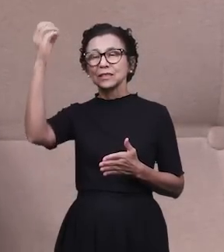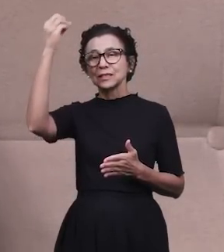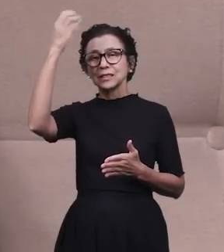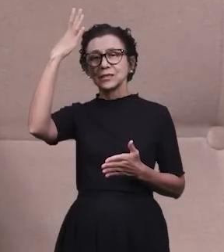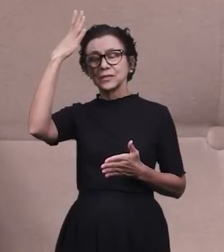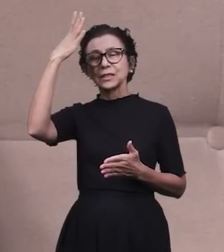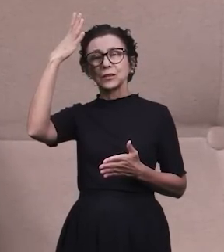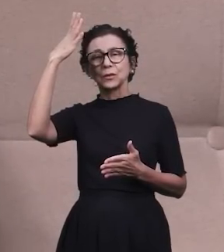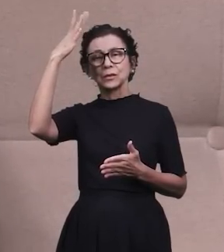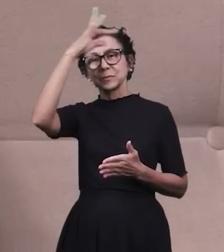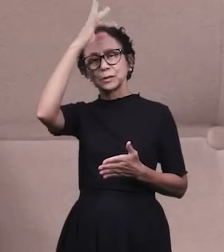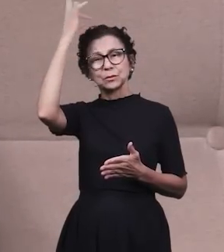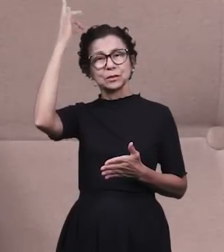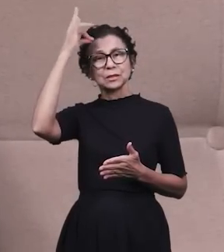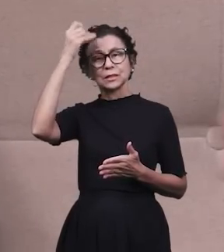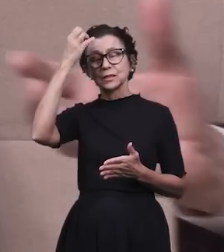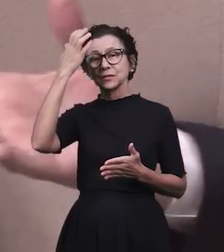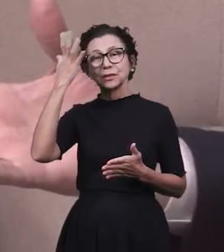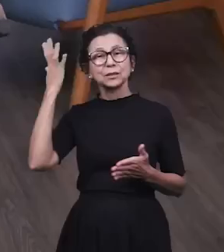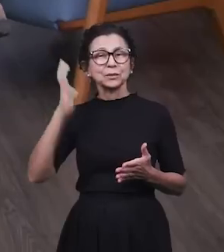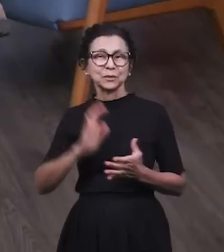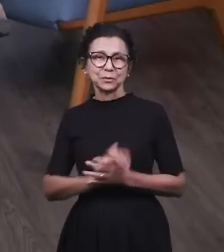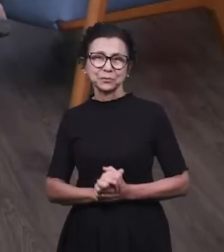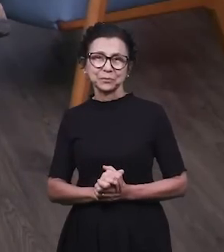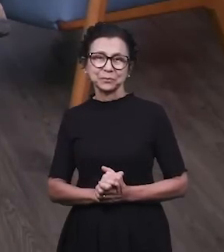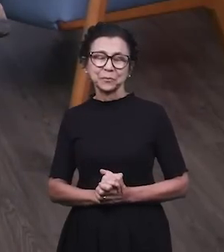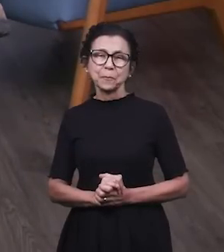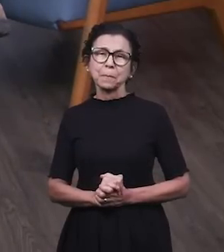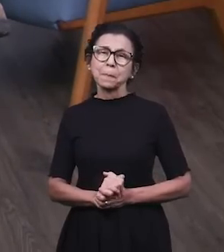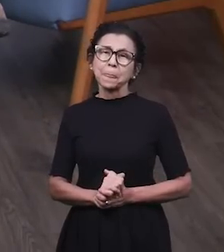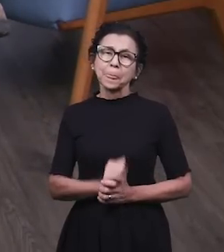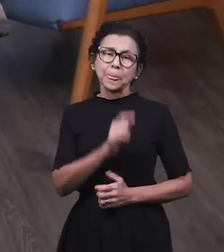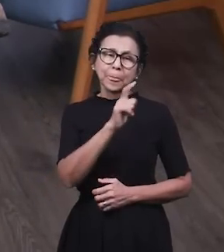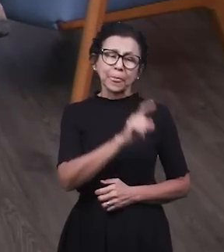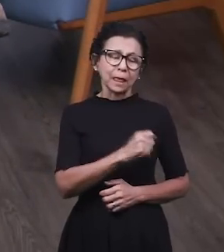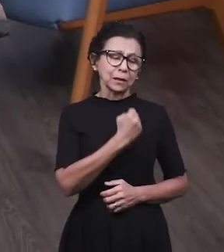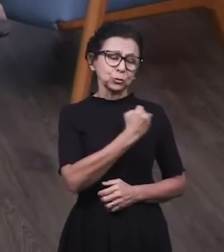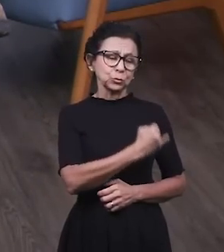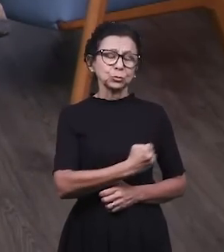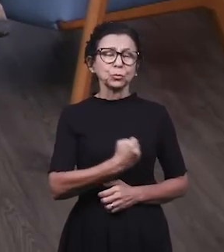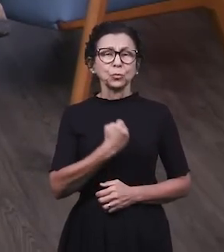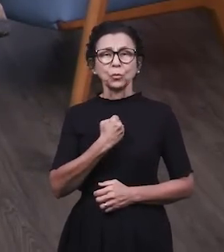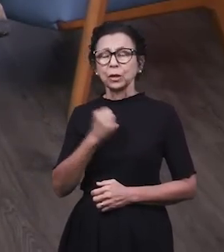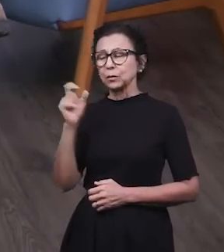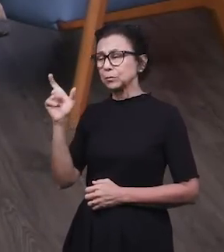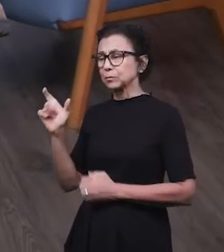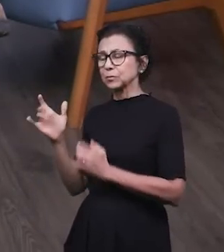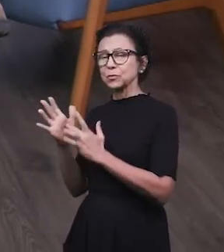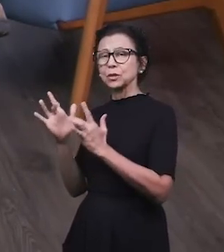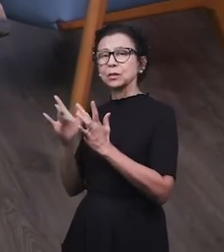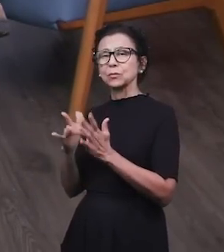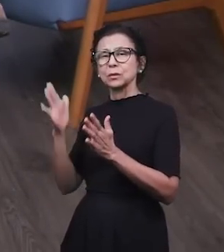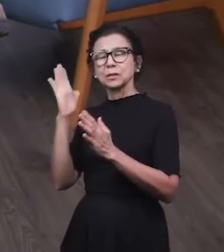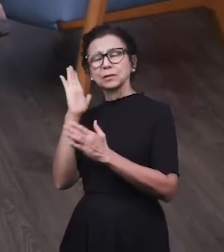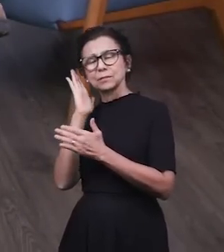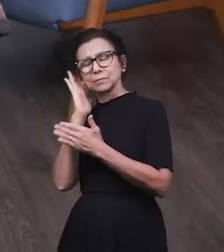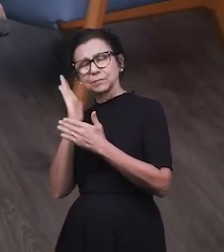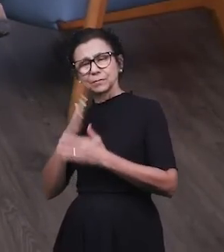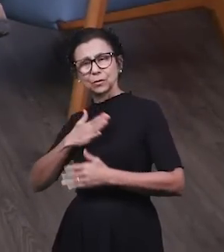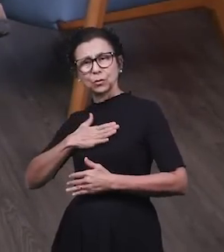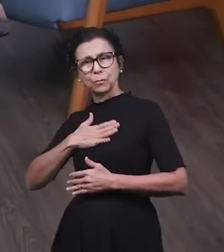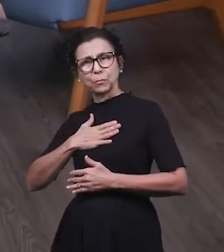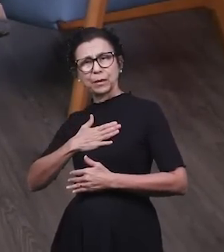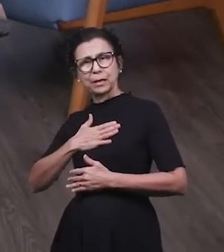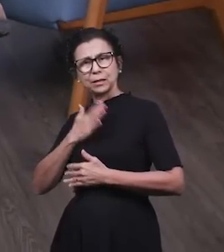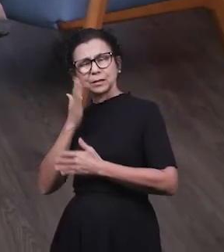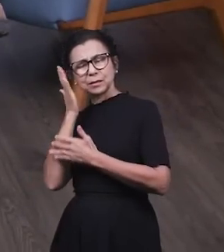grupo de intercessão de Jesus. O apóstolo a quem Jesus amava. Que reclinou a cabeça no peito. Aquilo foi um gesto profético.